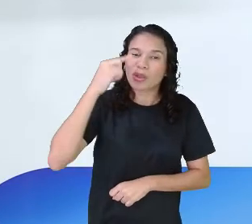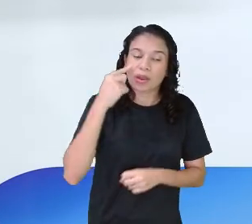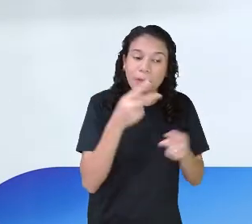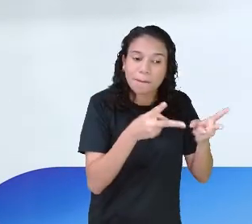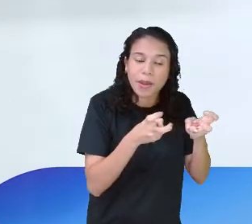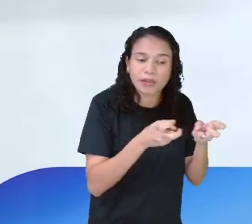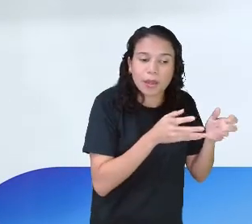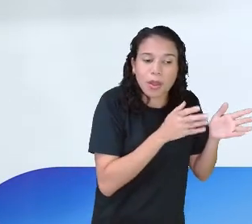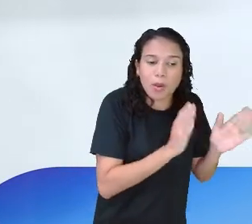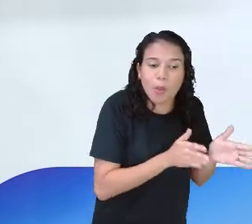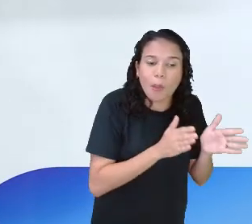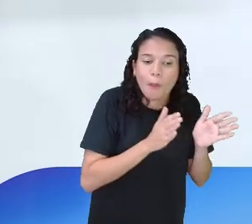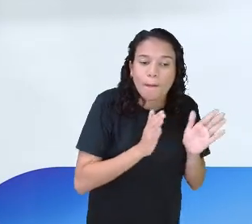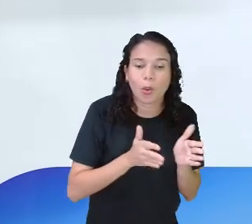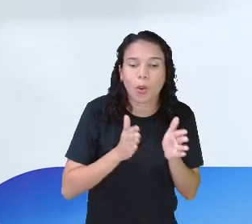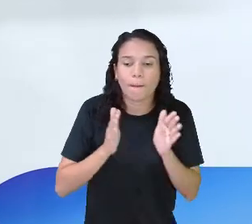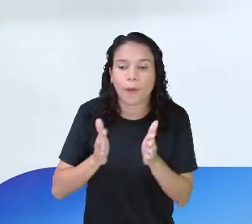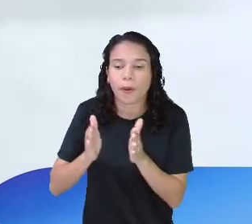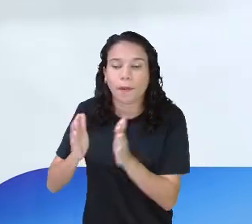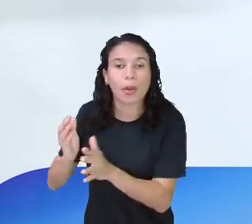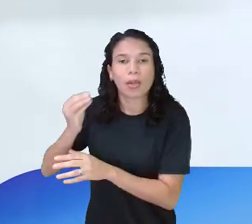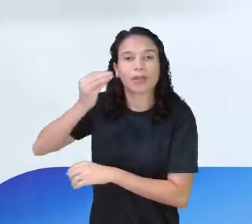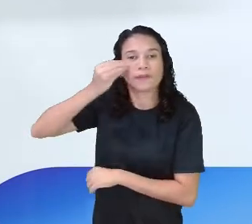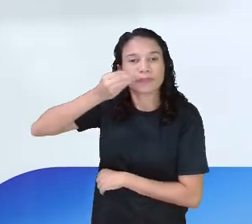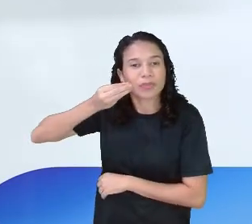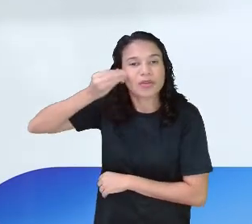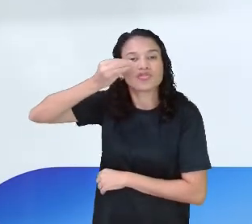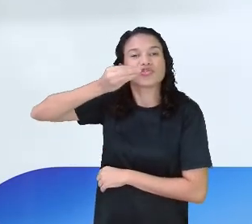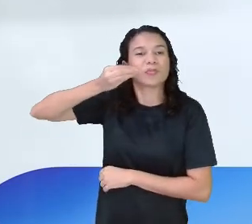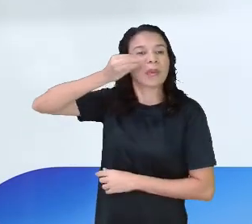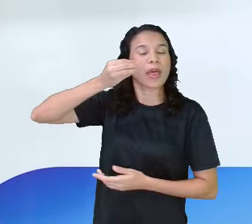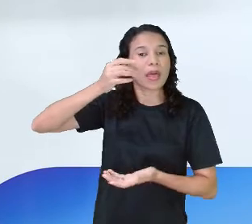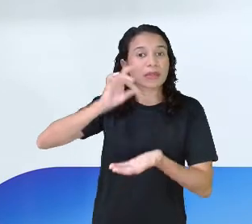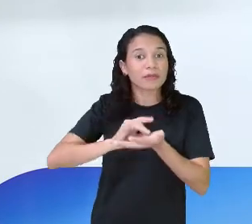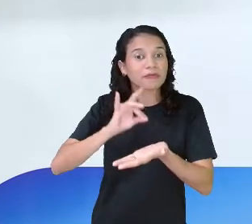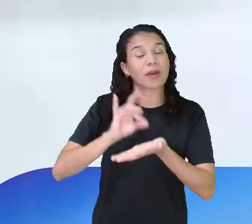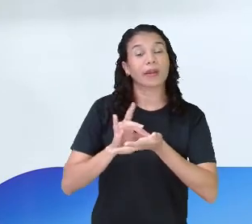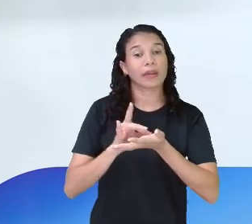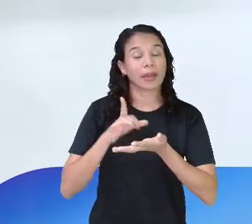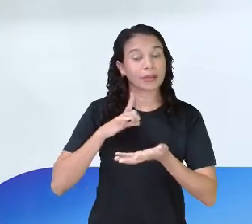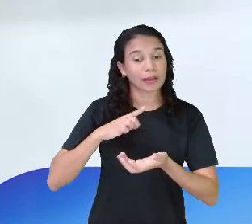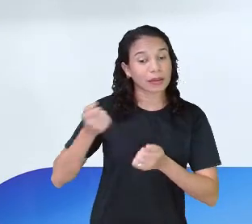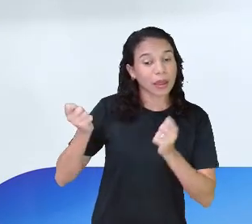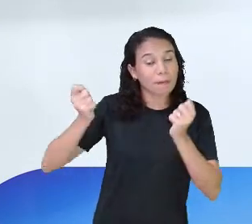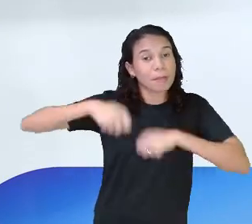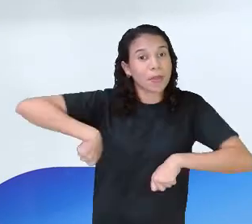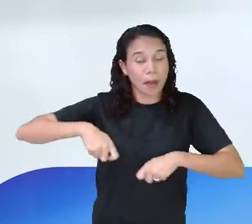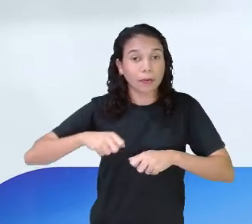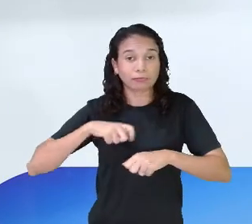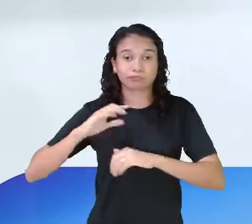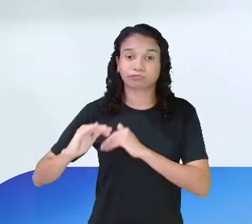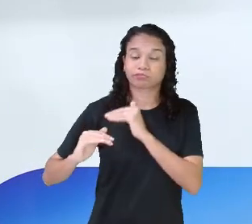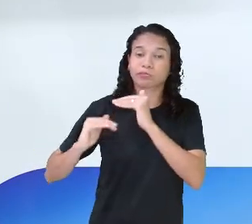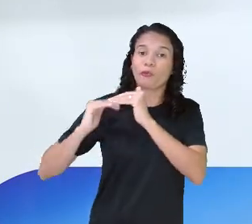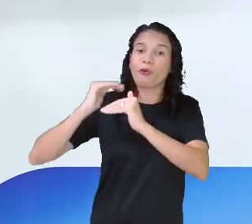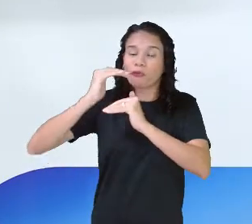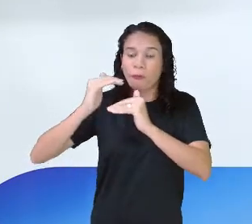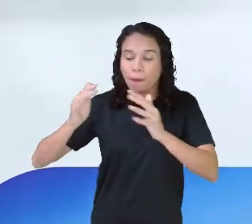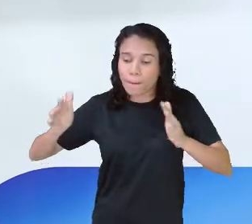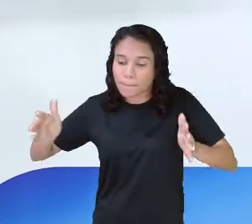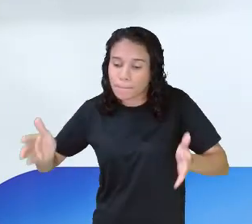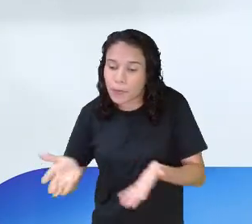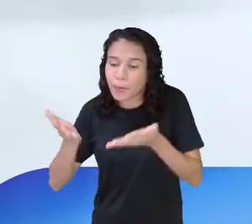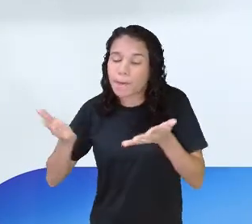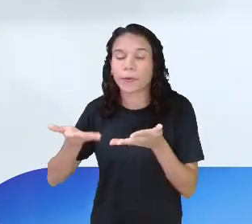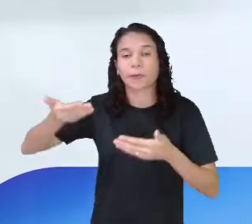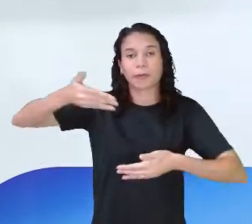processo gradativo, um processo de experiências significativas que possibilitaram desenvolvimento, engajamento